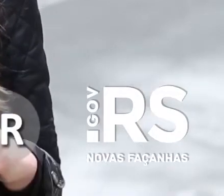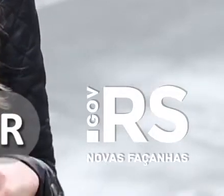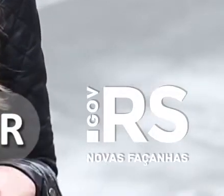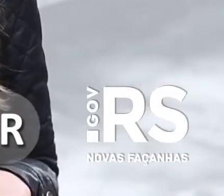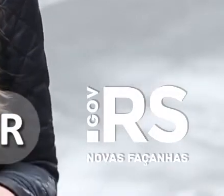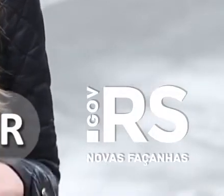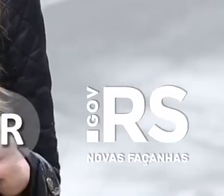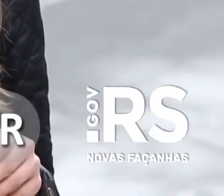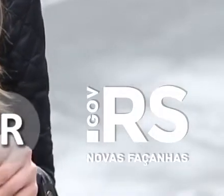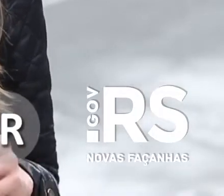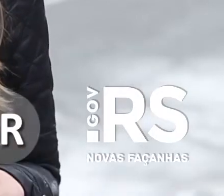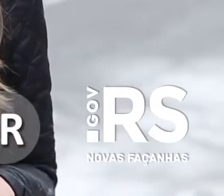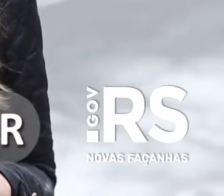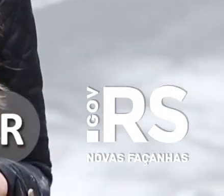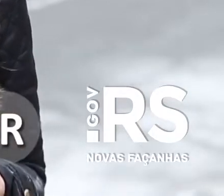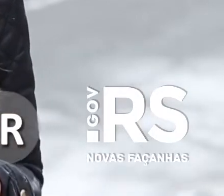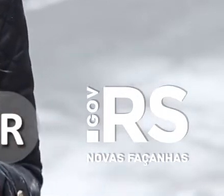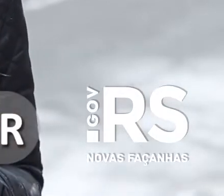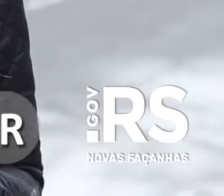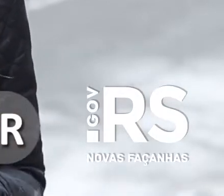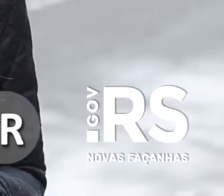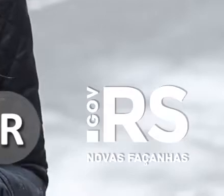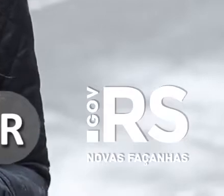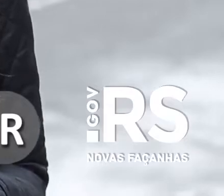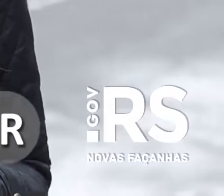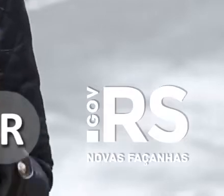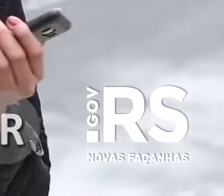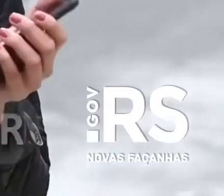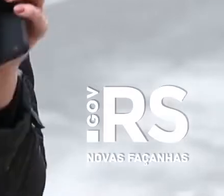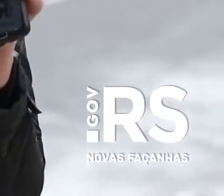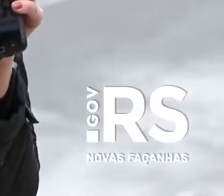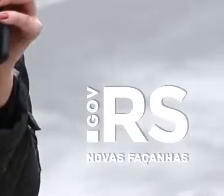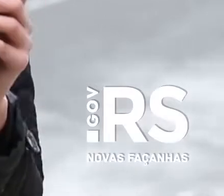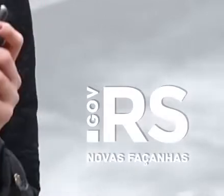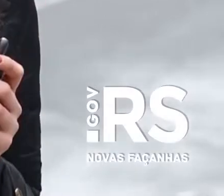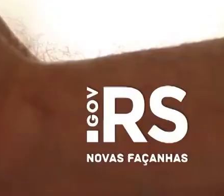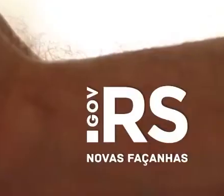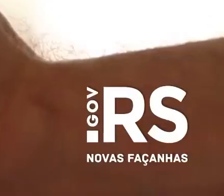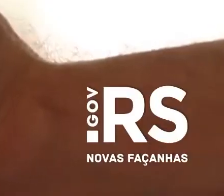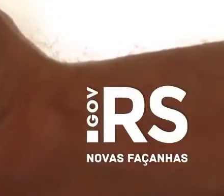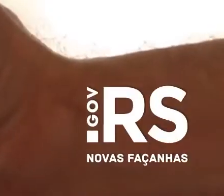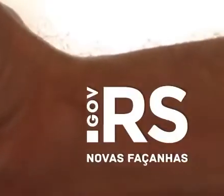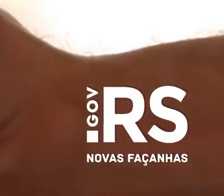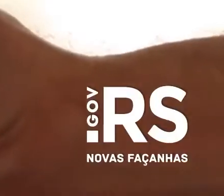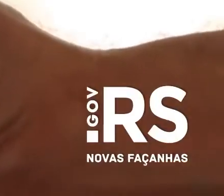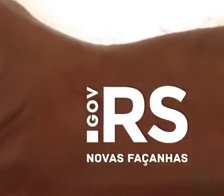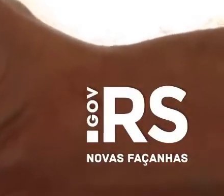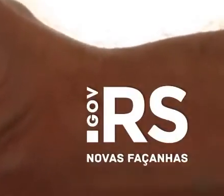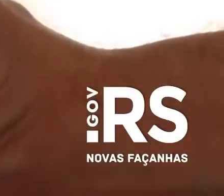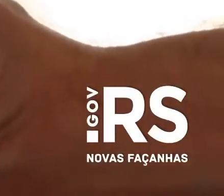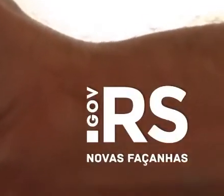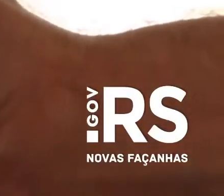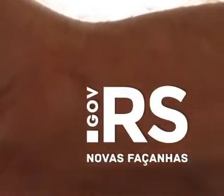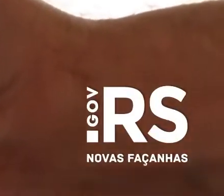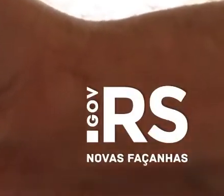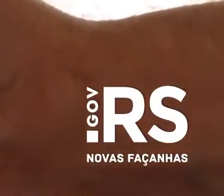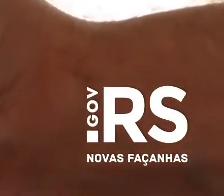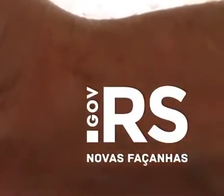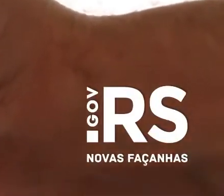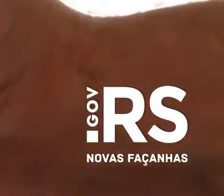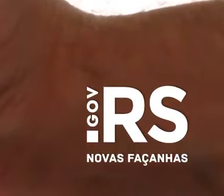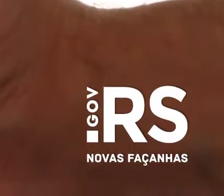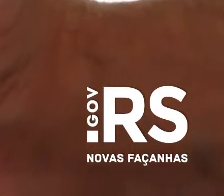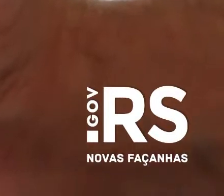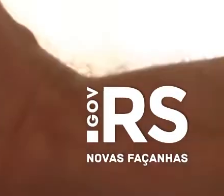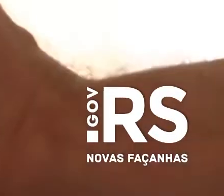24 horas por dia, acessando o site pelo computador ou mesmo pelo celular. A resposta chega por e-mail em cerca de